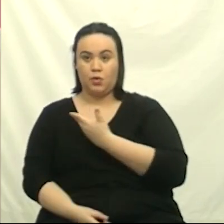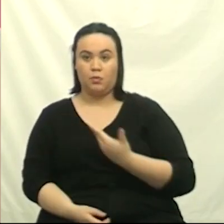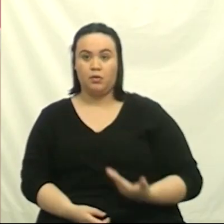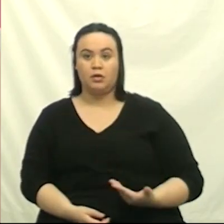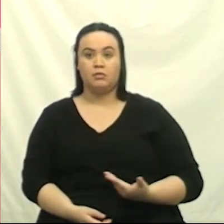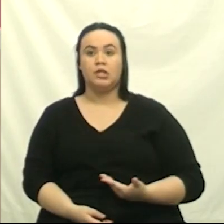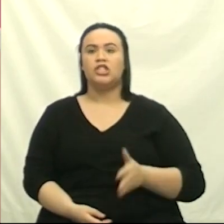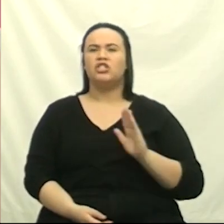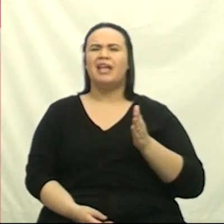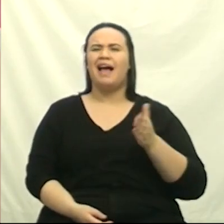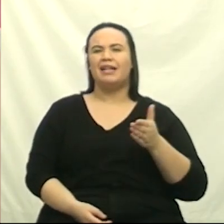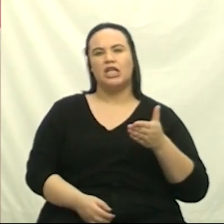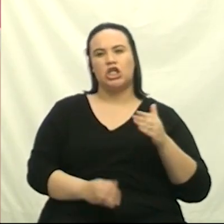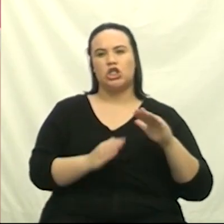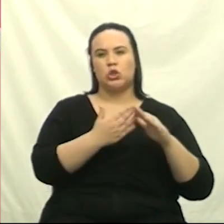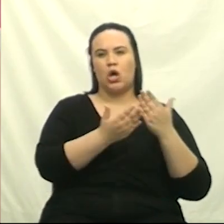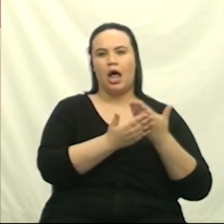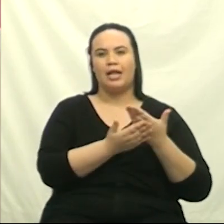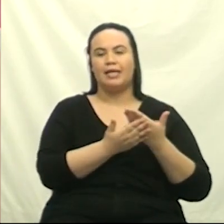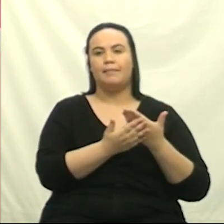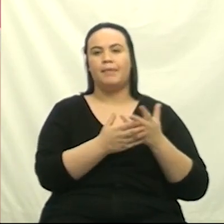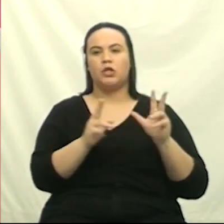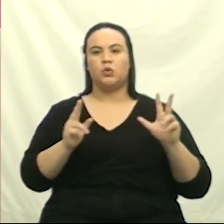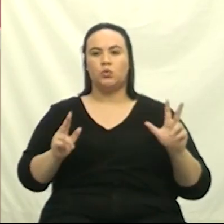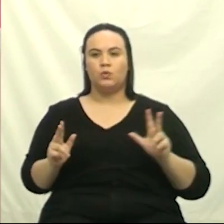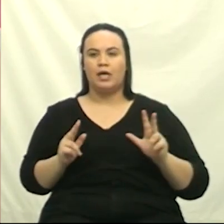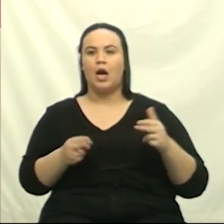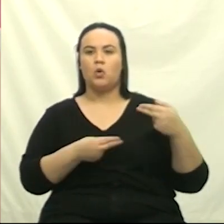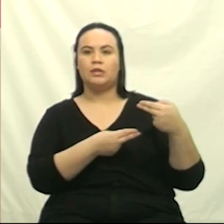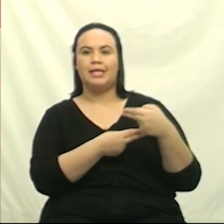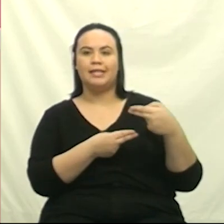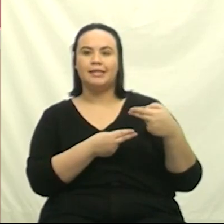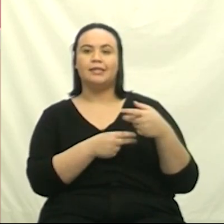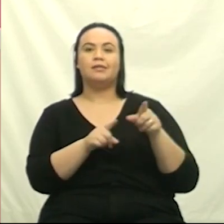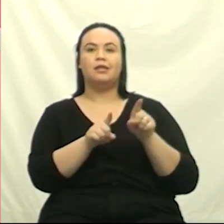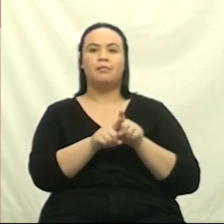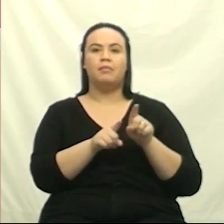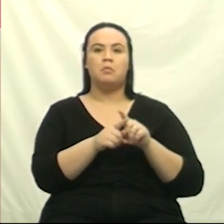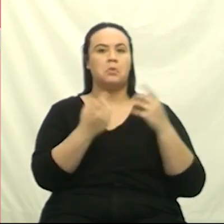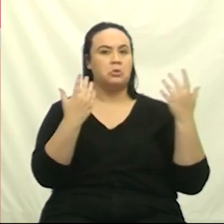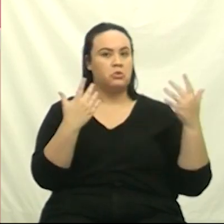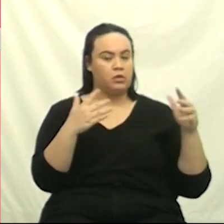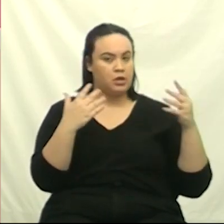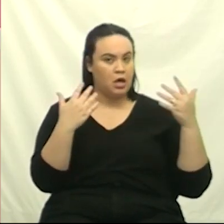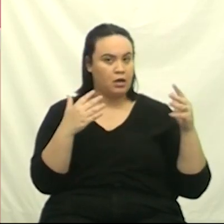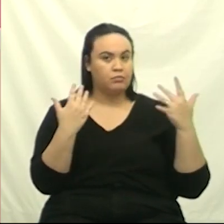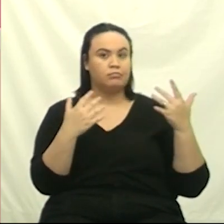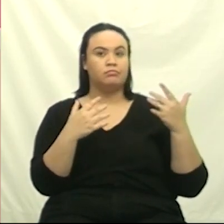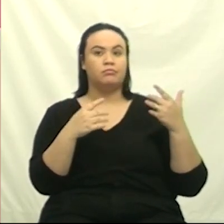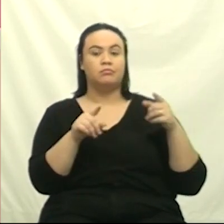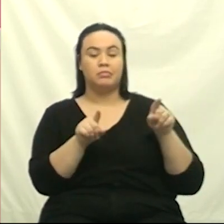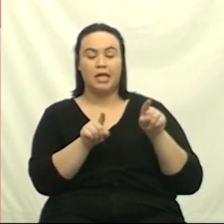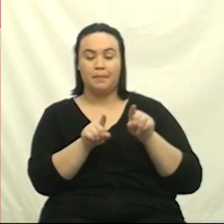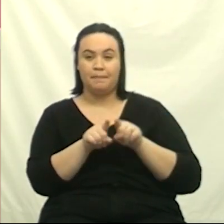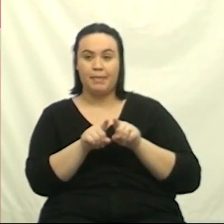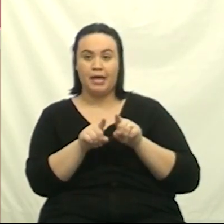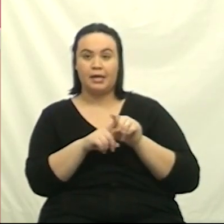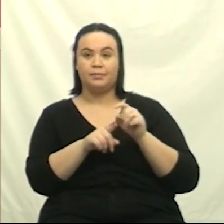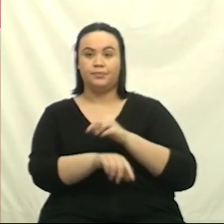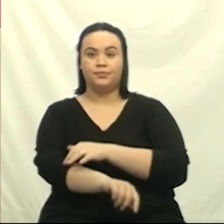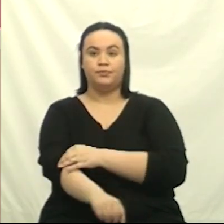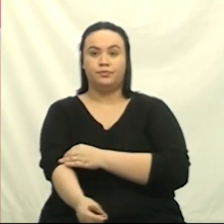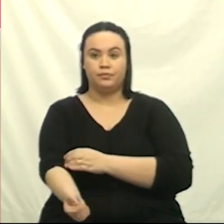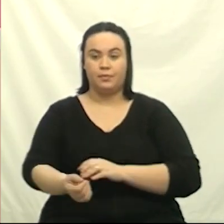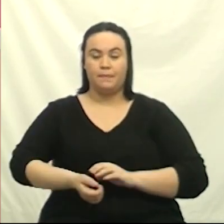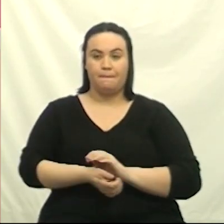particulares já o fazem o SESI aqui a gente já parabenizou algumas vezes moção de aplausos também o SESI também se destacou na robótica